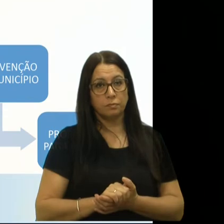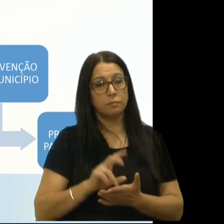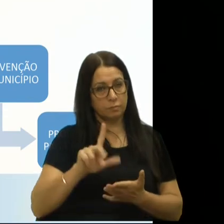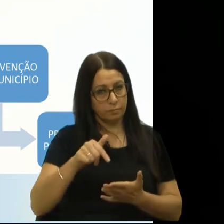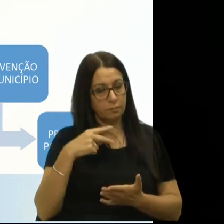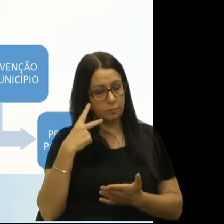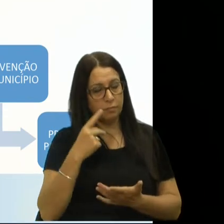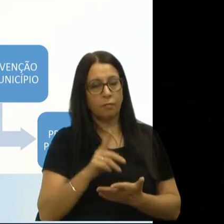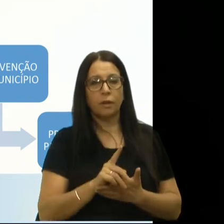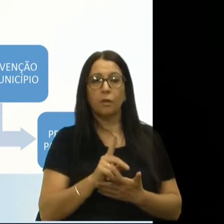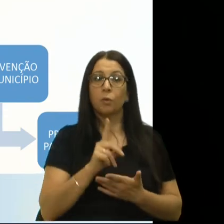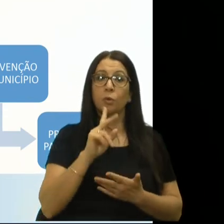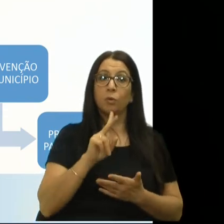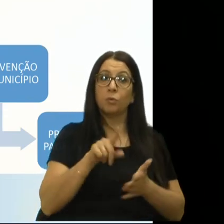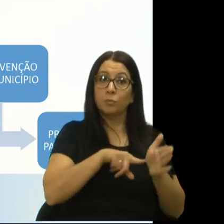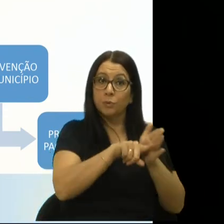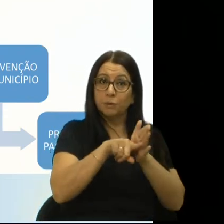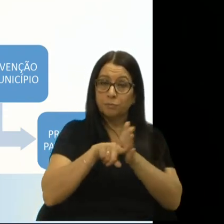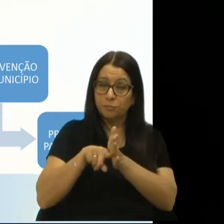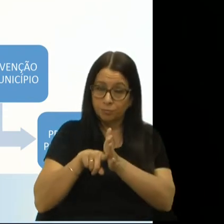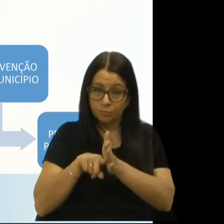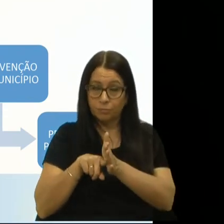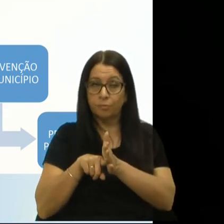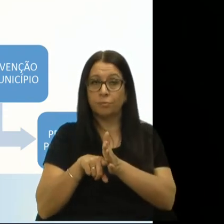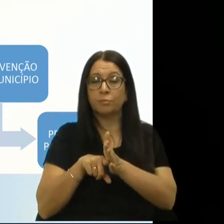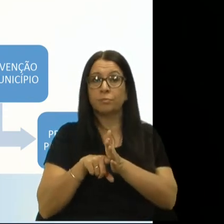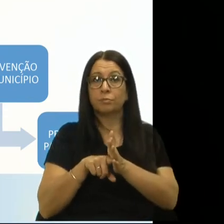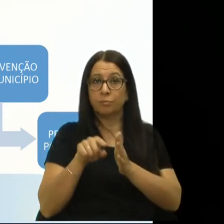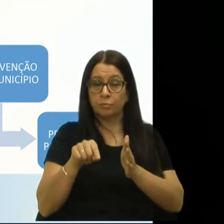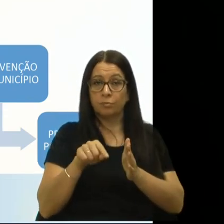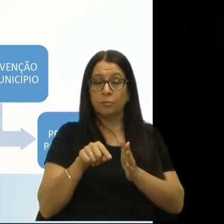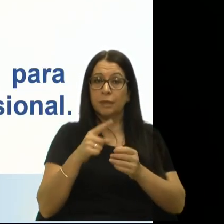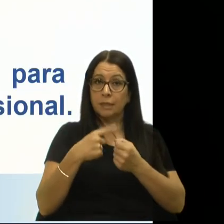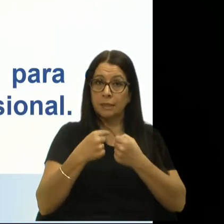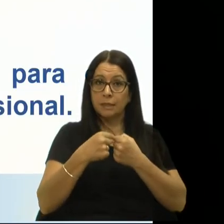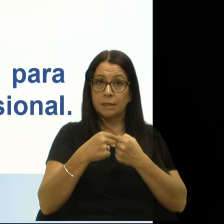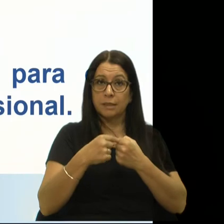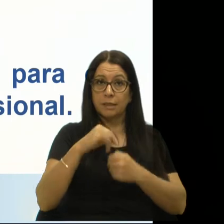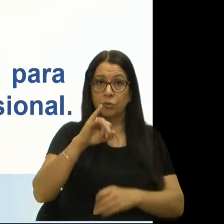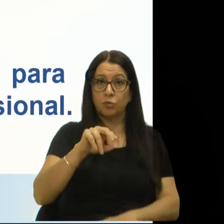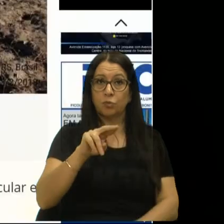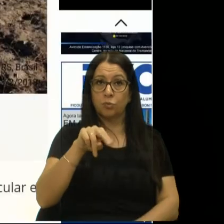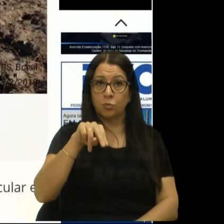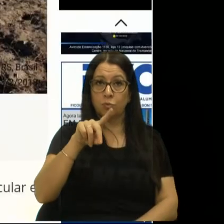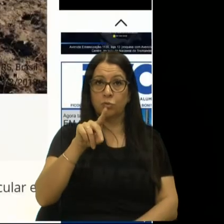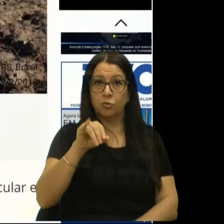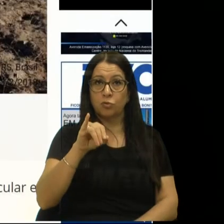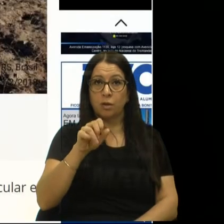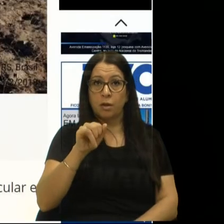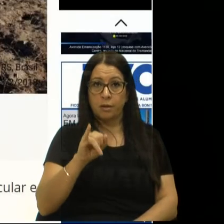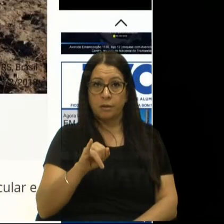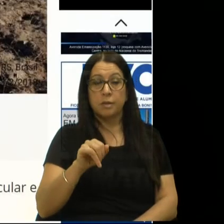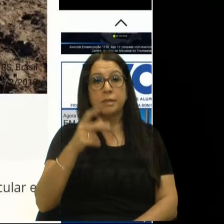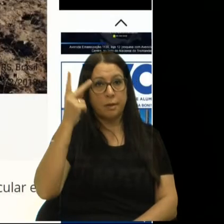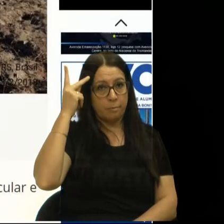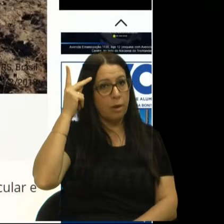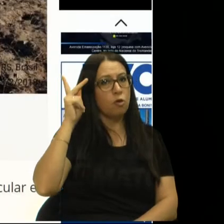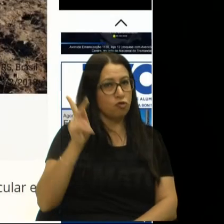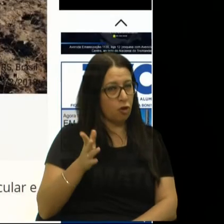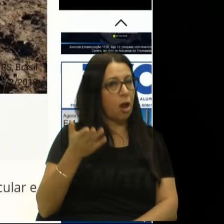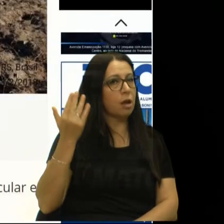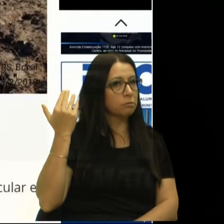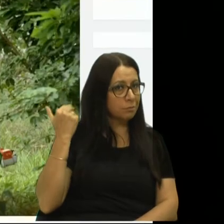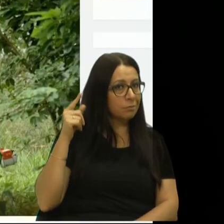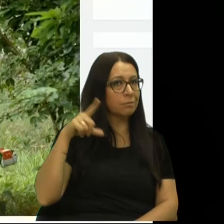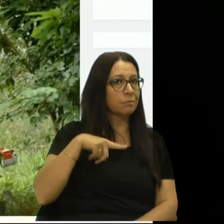vereadora. O que a gente pesquisou? Nós pesquisamos que a cidade de Jundiaí, São Paulo... Isso já funciona a